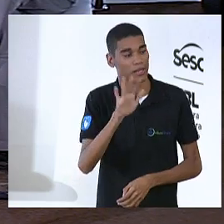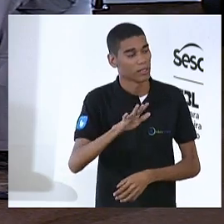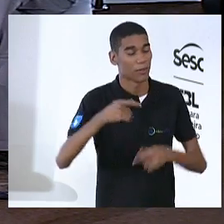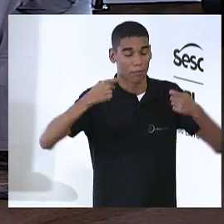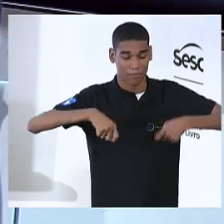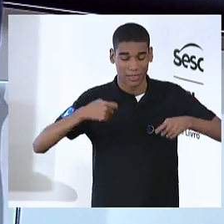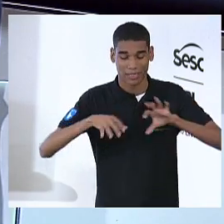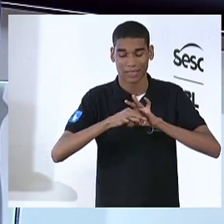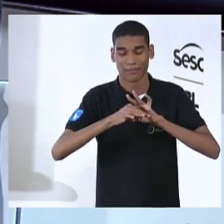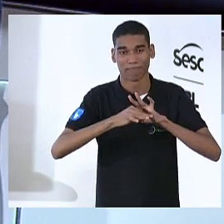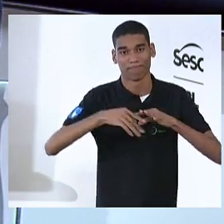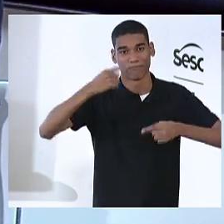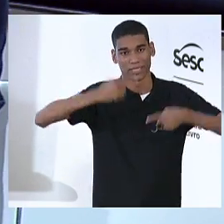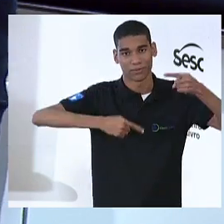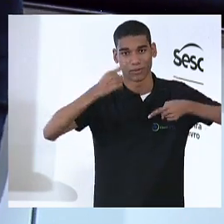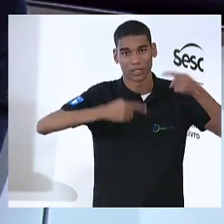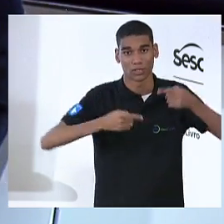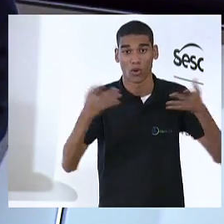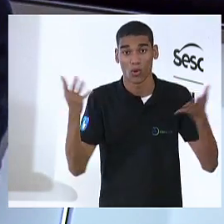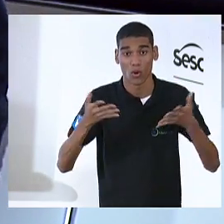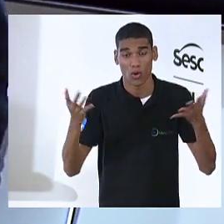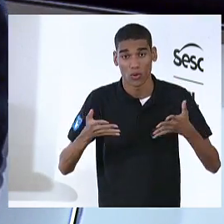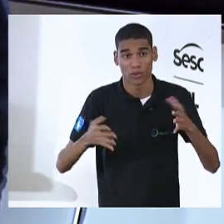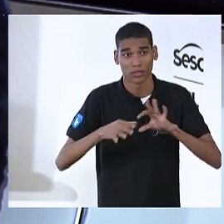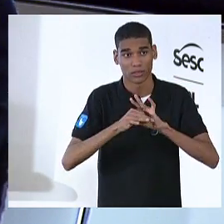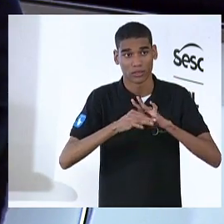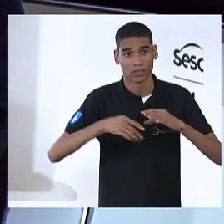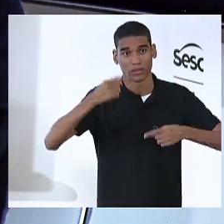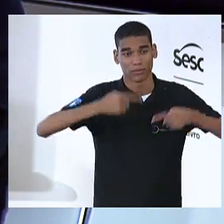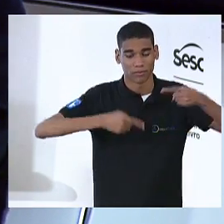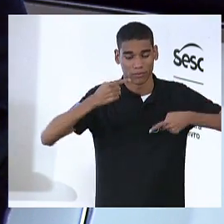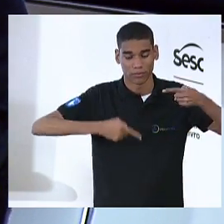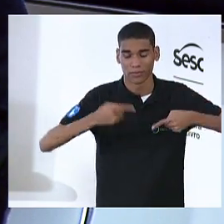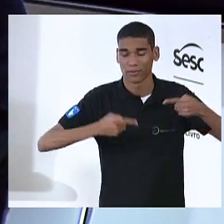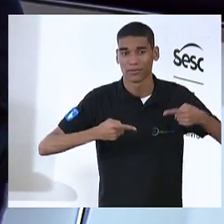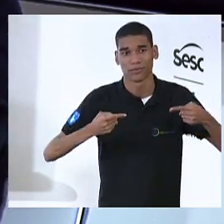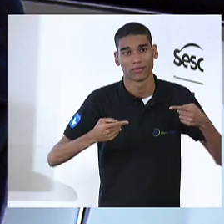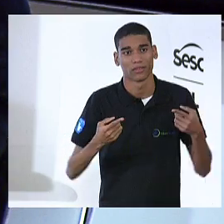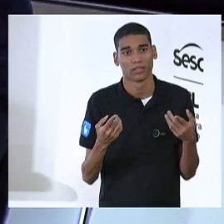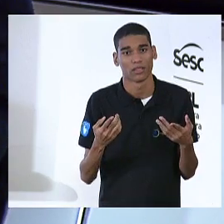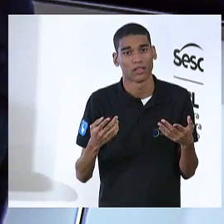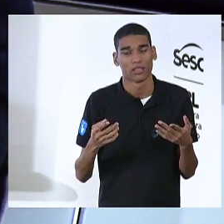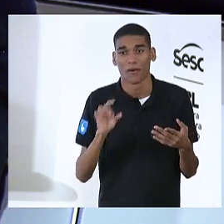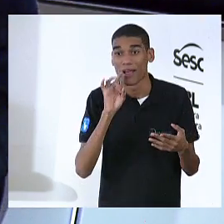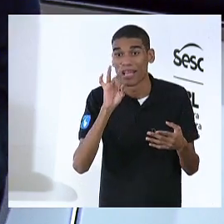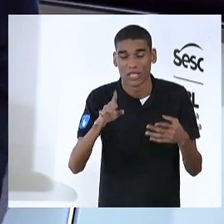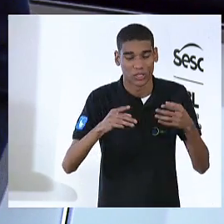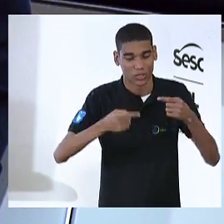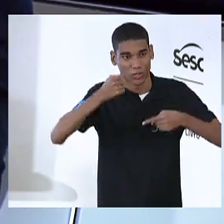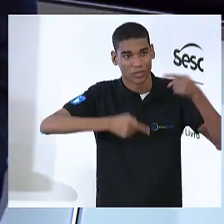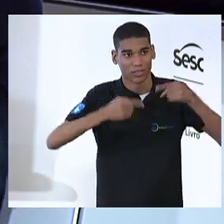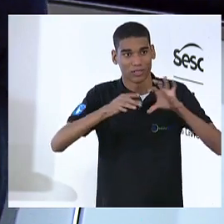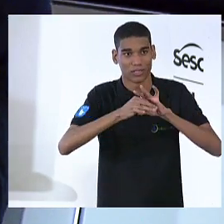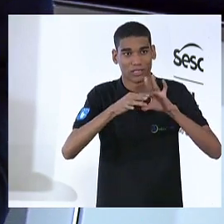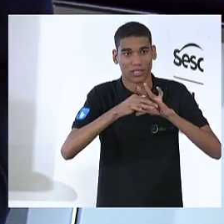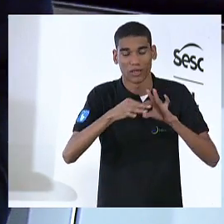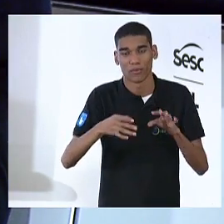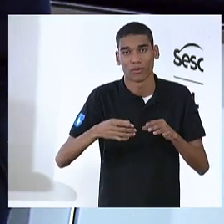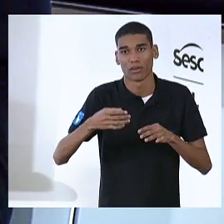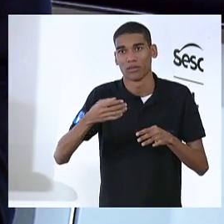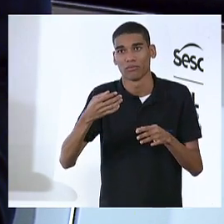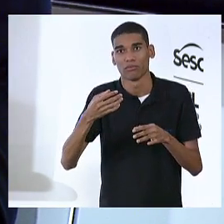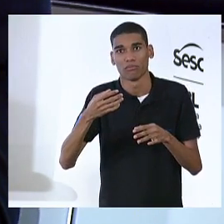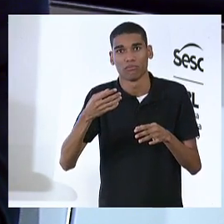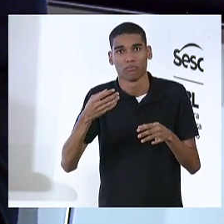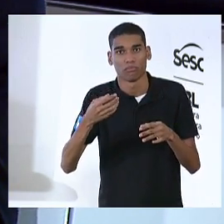pouco democrática. Como disse o Ladislau aqui, não é só a democracia política, tem a democracia econômica, tem a